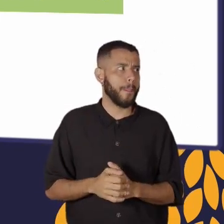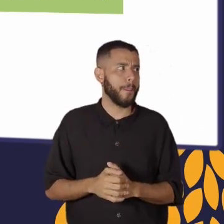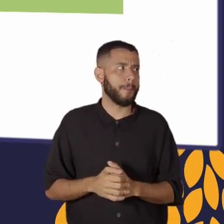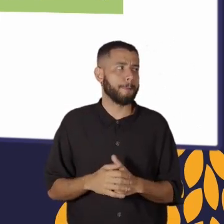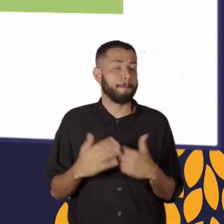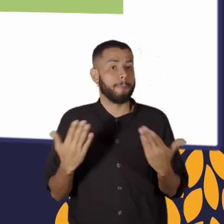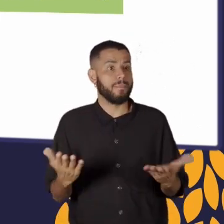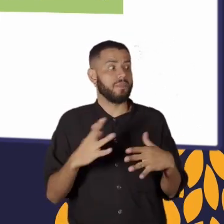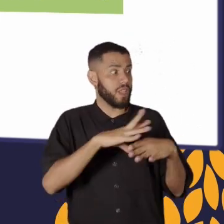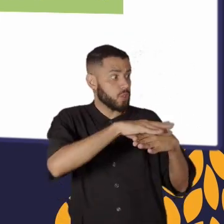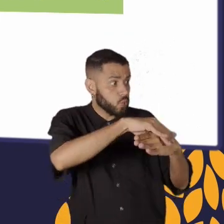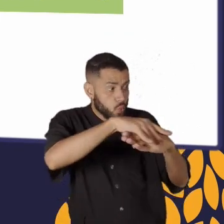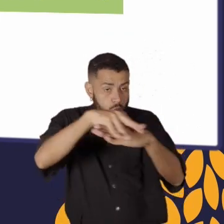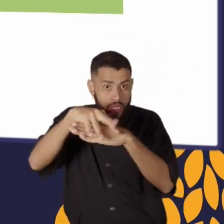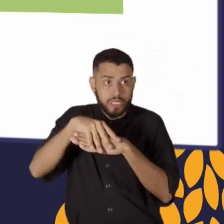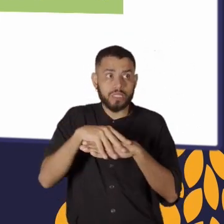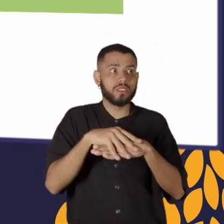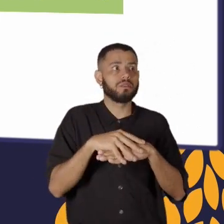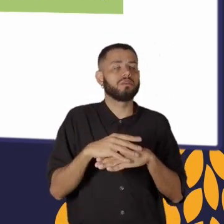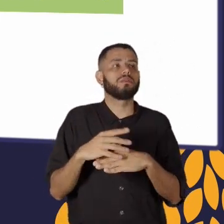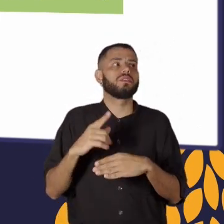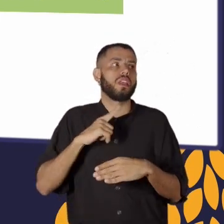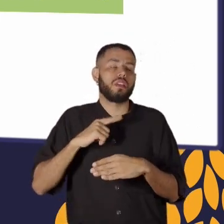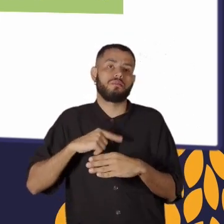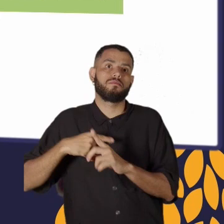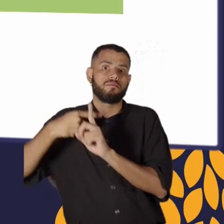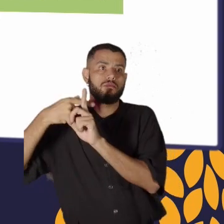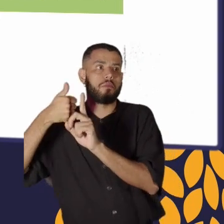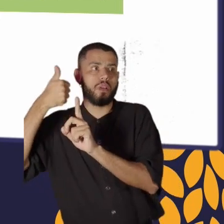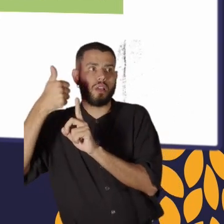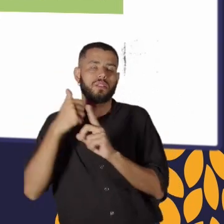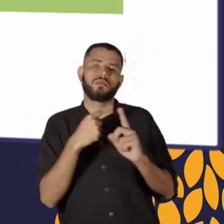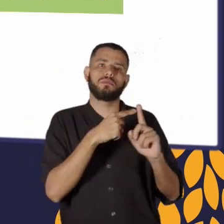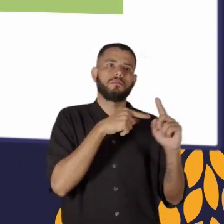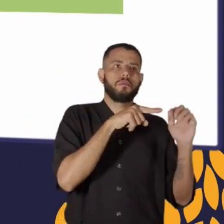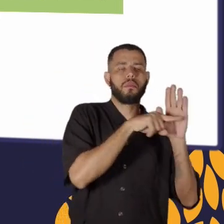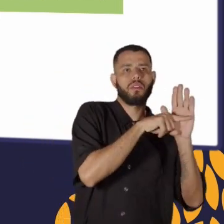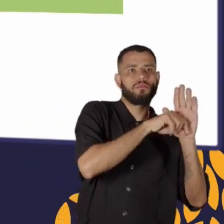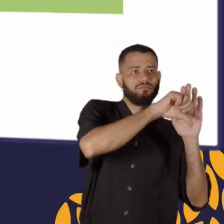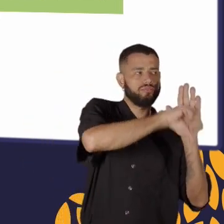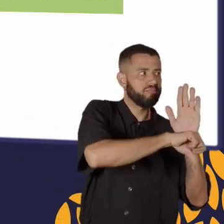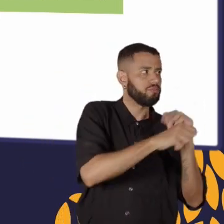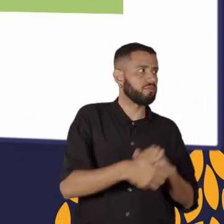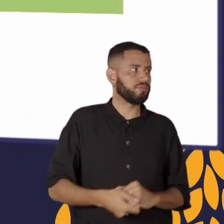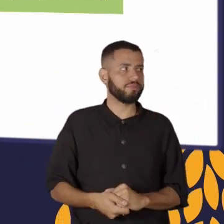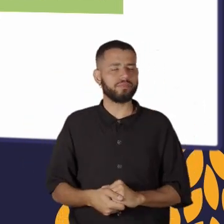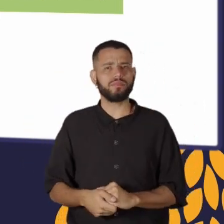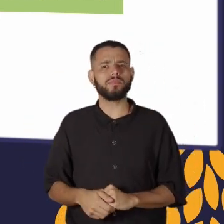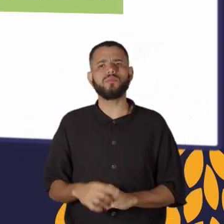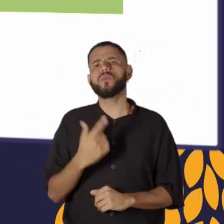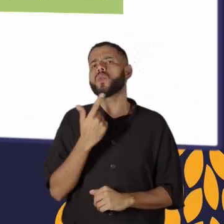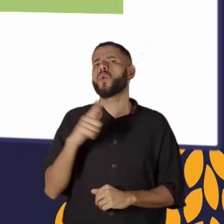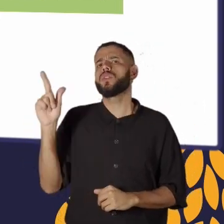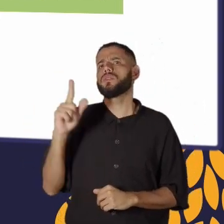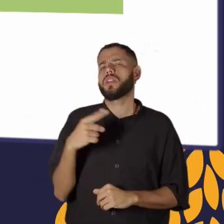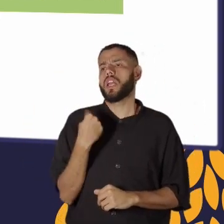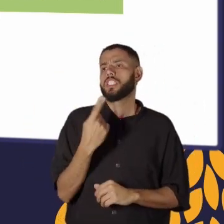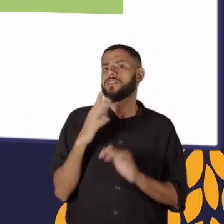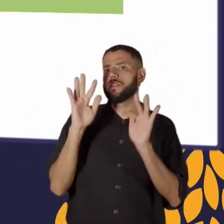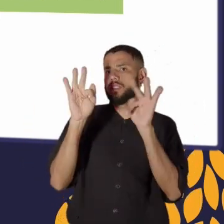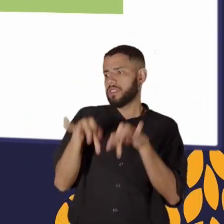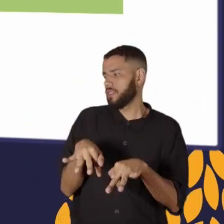enfim, das doenças que têm mais benefícios ou menos benefícios. E a outra frente, que é uma frente que a gente finalizou a